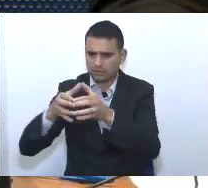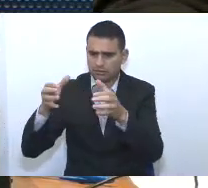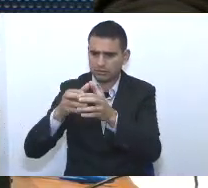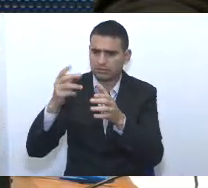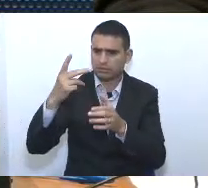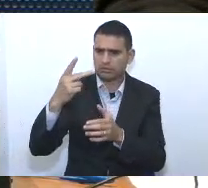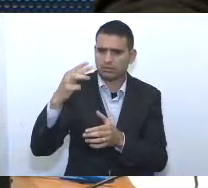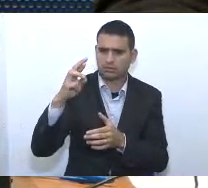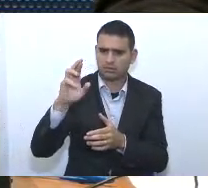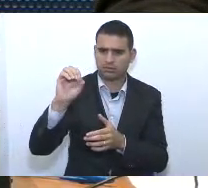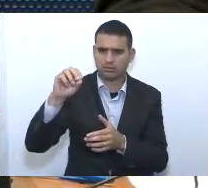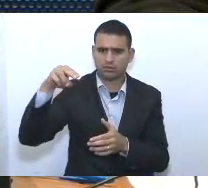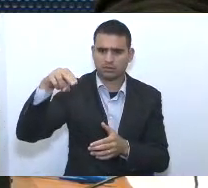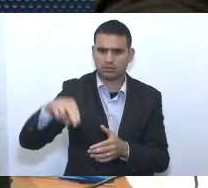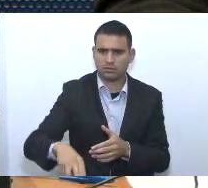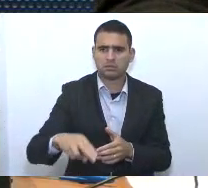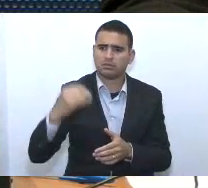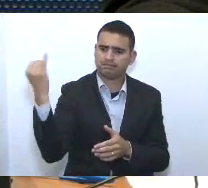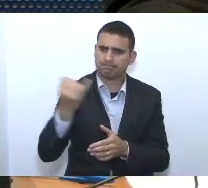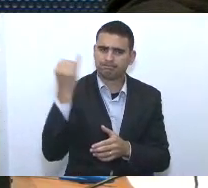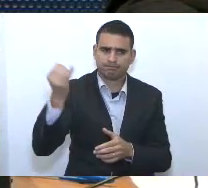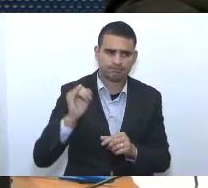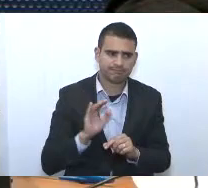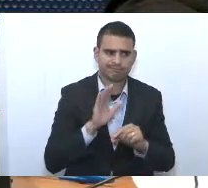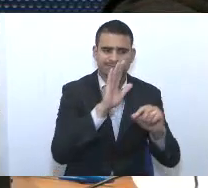29.550 publicações analisadas,